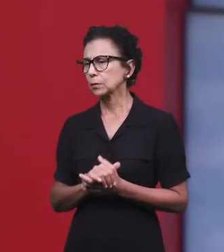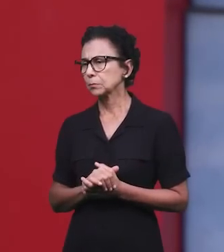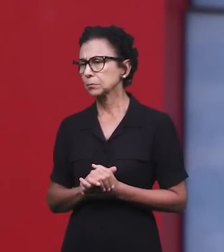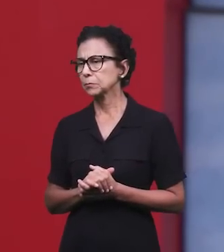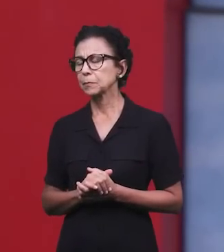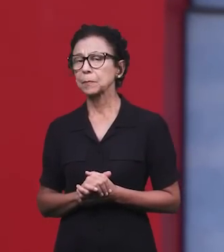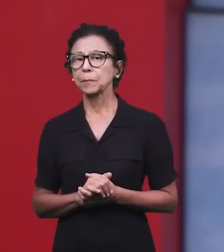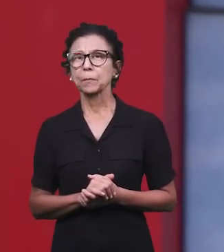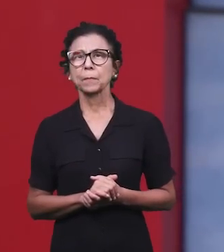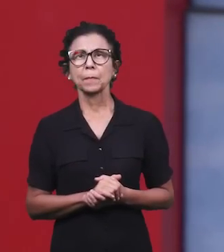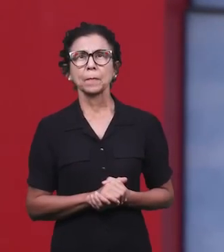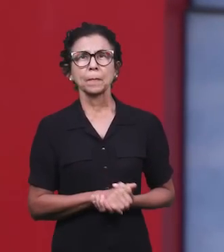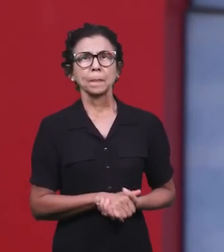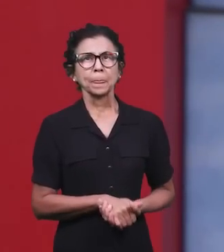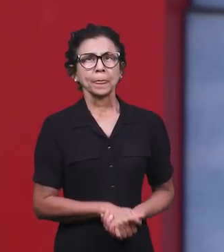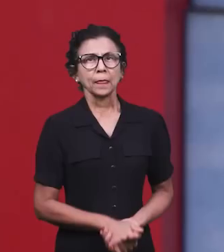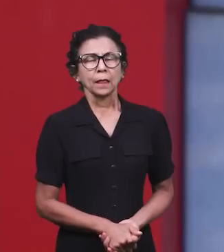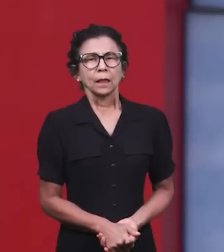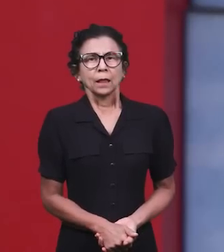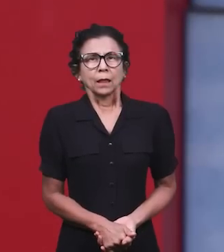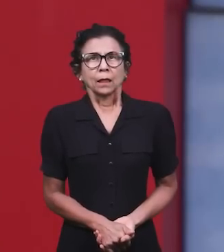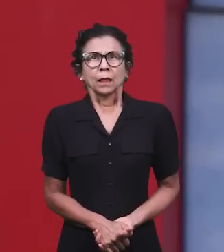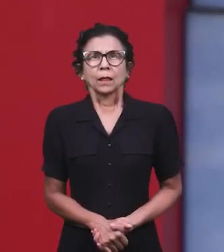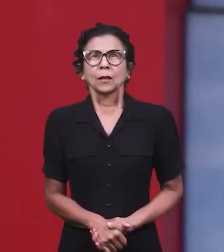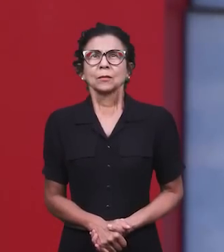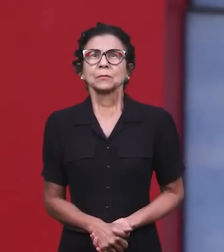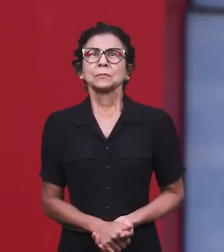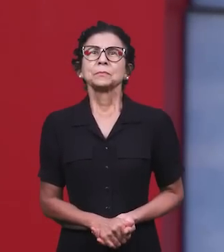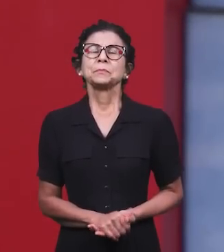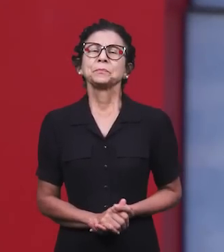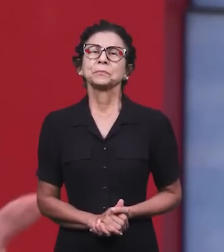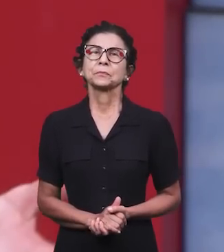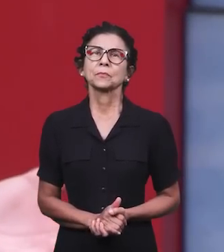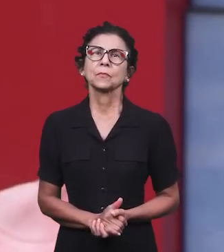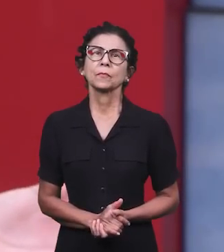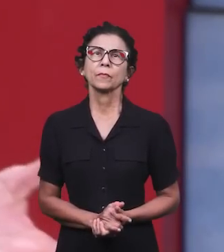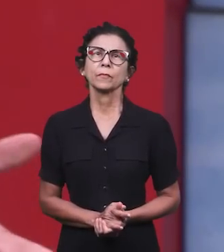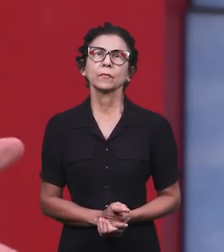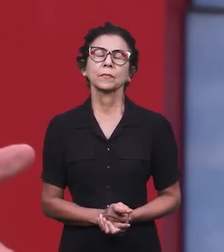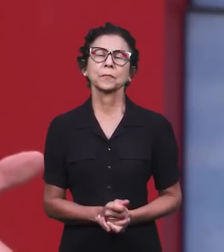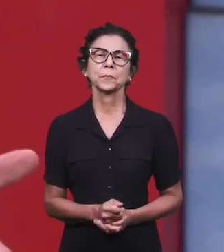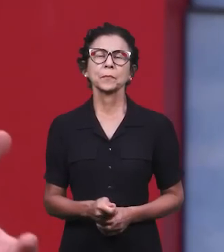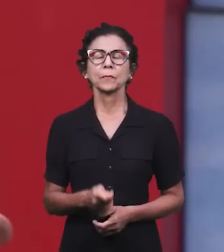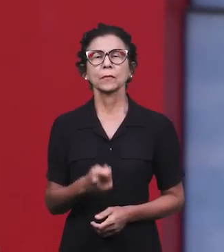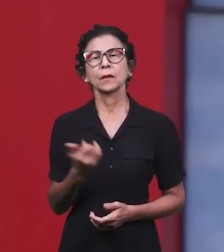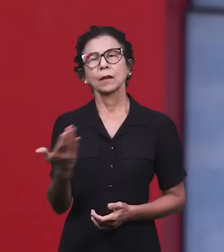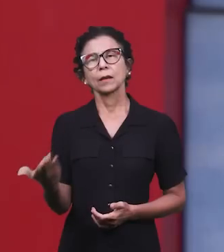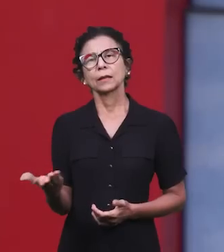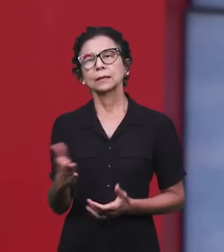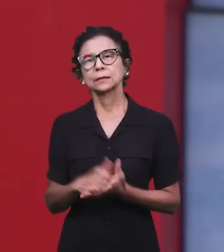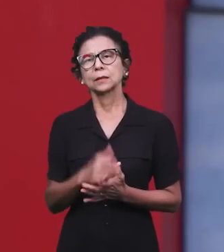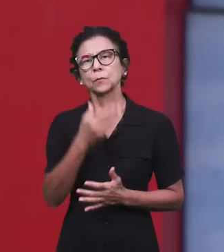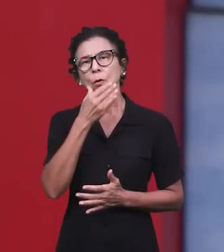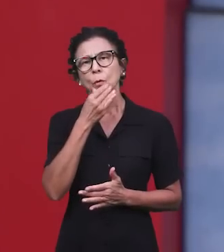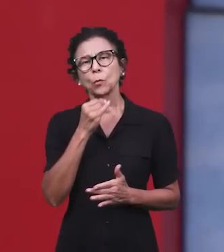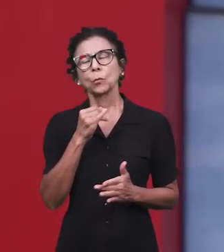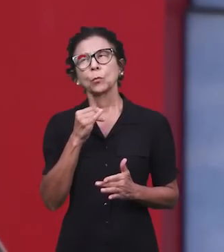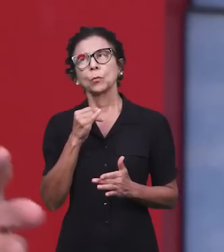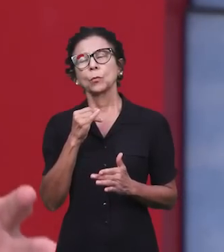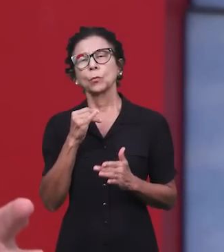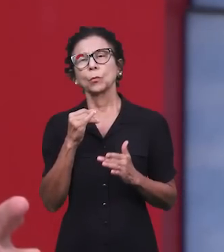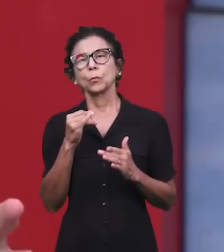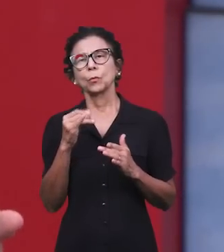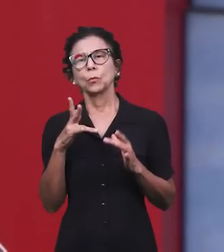noiva jejua quando o noivo está com ela? Não. Ele está ali, o noivo está ali, ela está protegida,